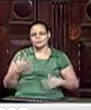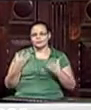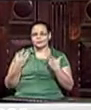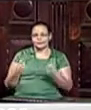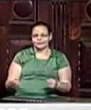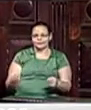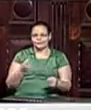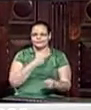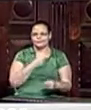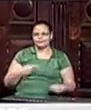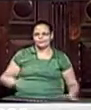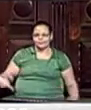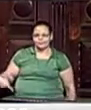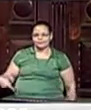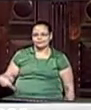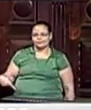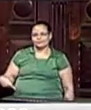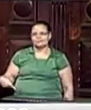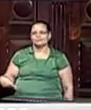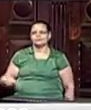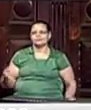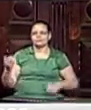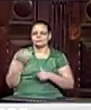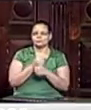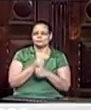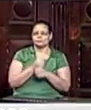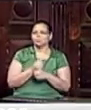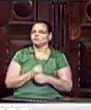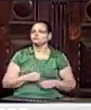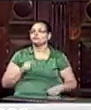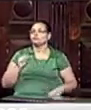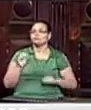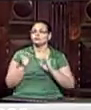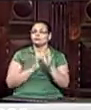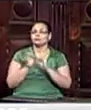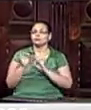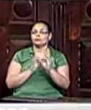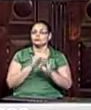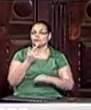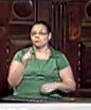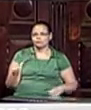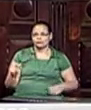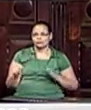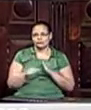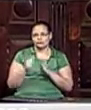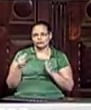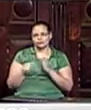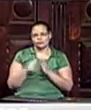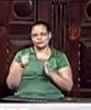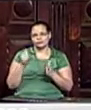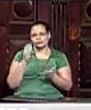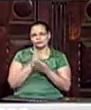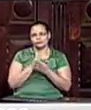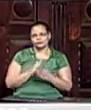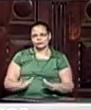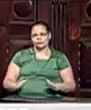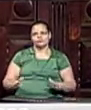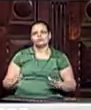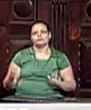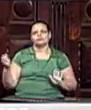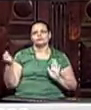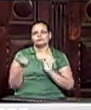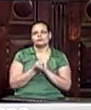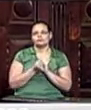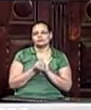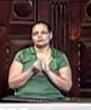a presidência da República com um outro projeto. Primeiro, acabando com o marco